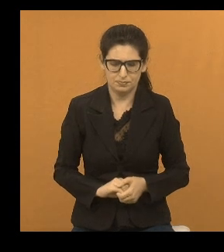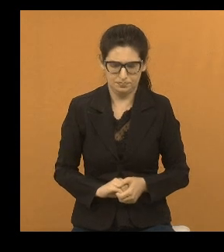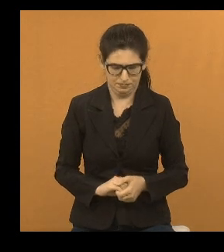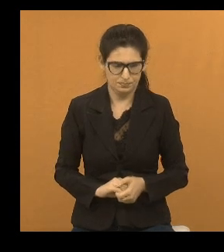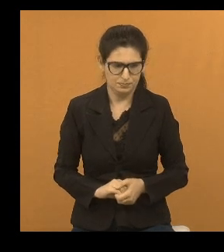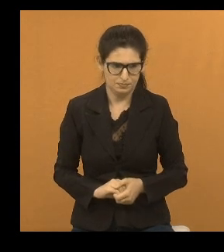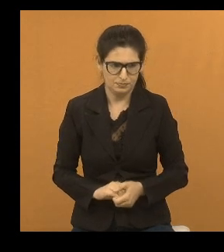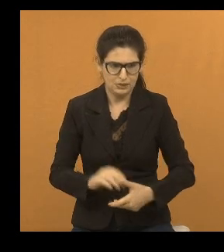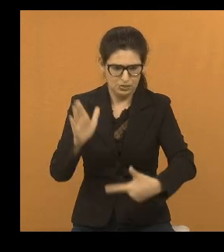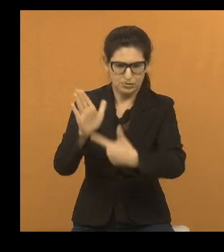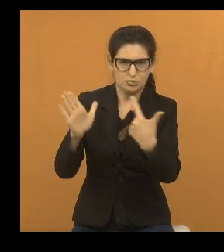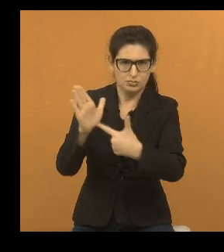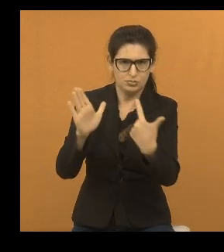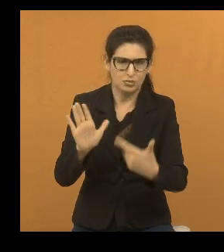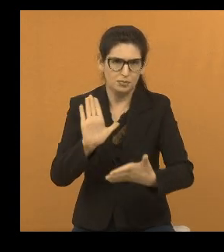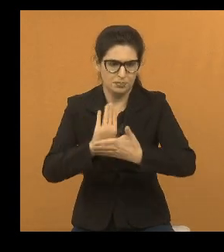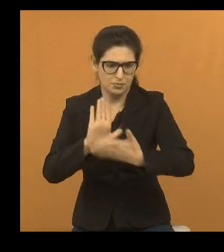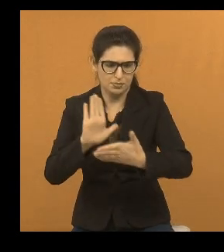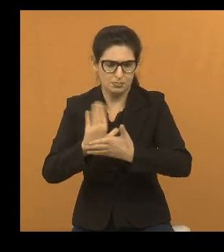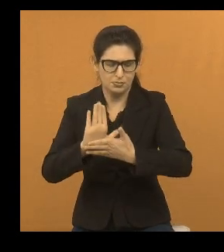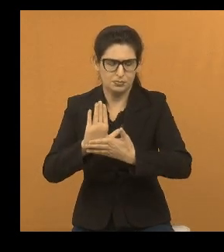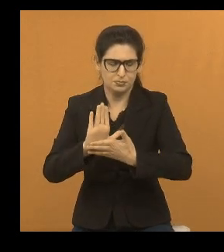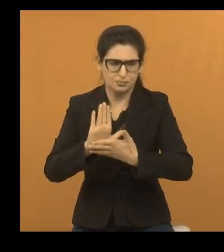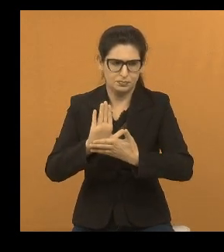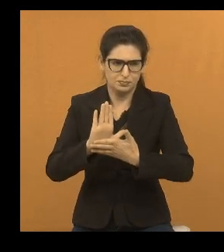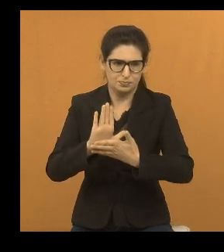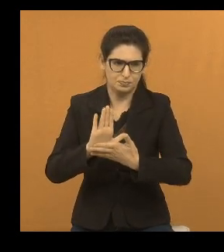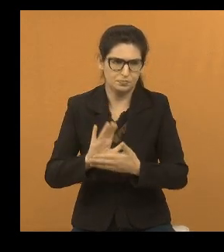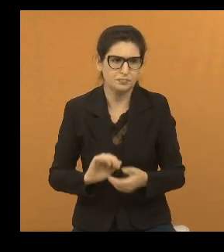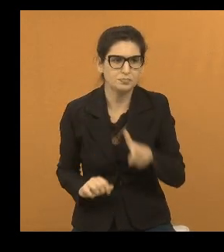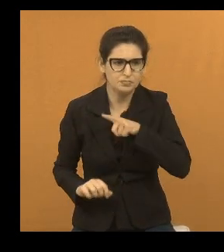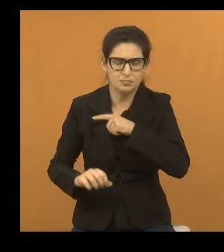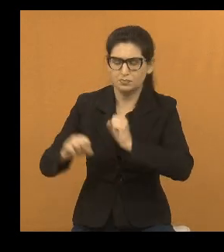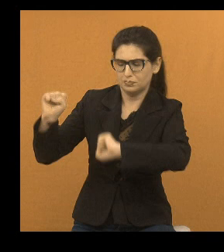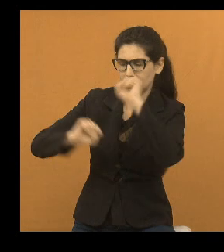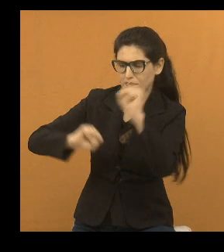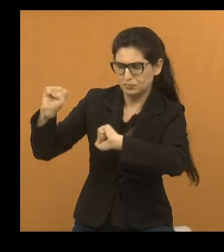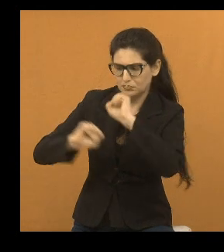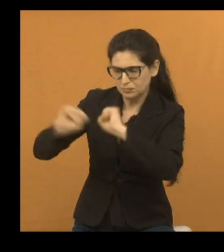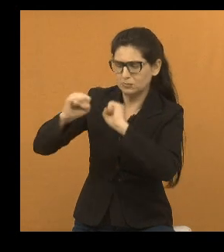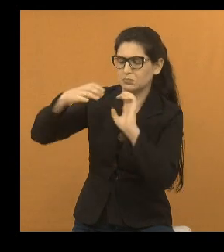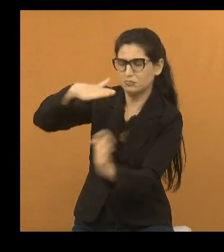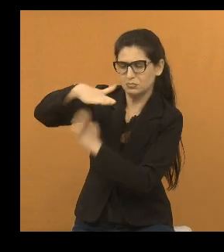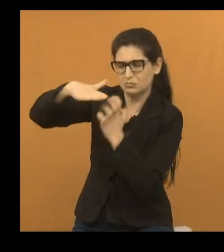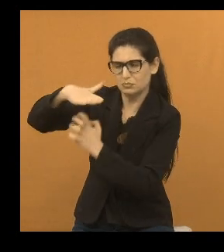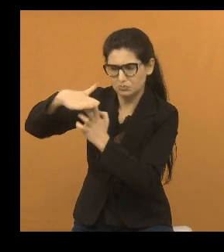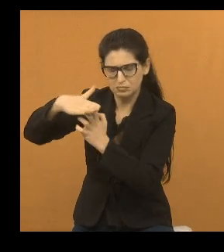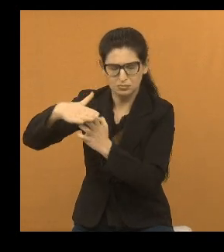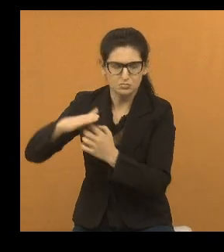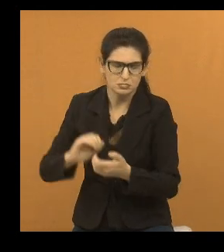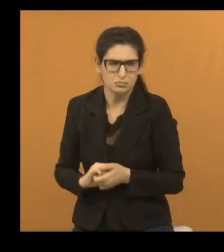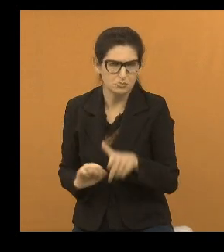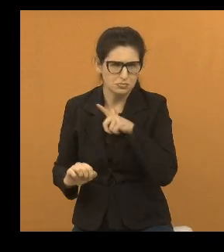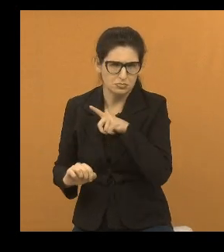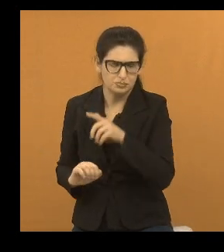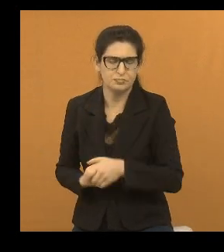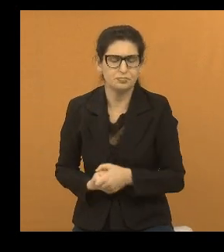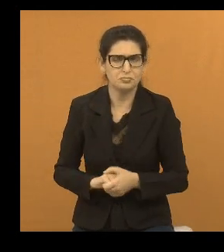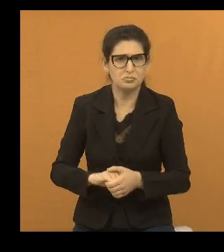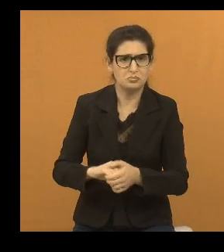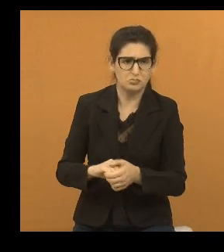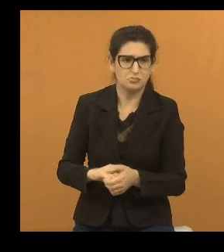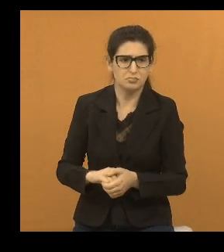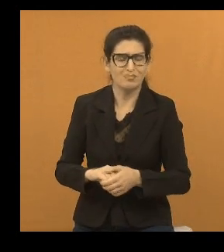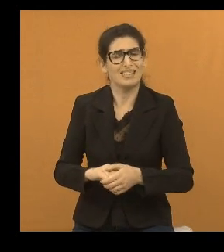Segunda proposta, nós identificamos que nós temos indústrias e serviços na macrozona de destinação urbana. Em alguns casos,